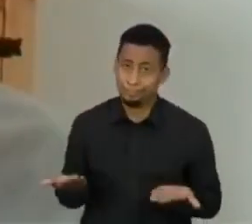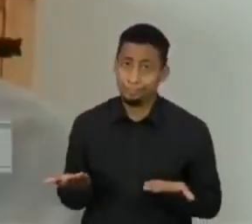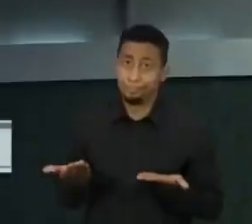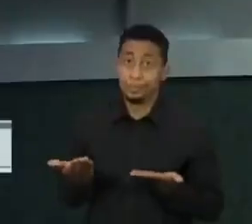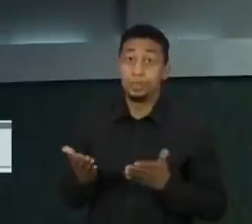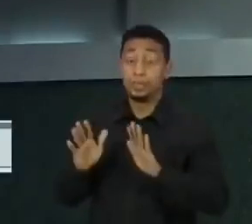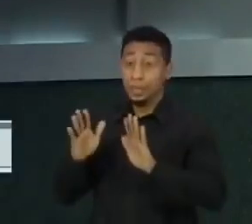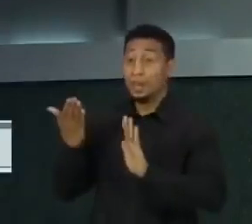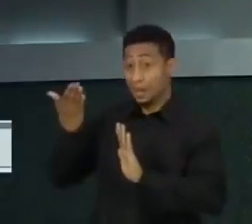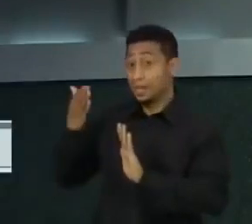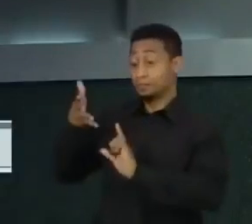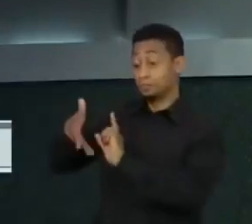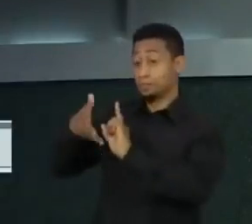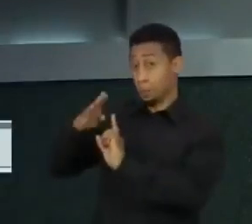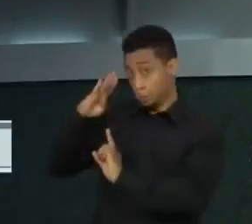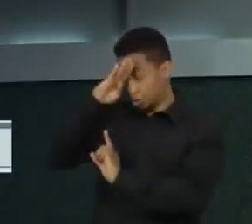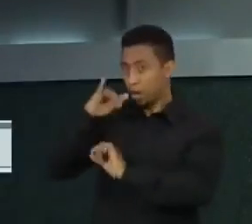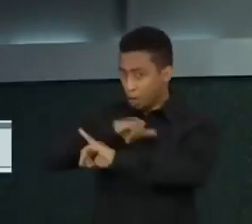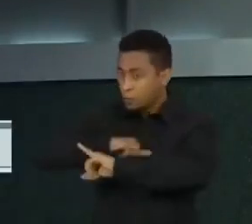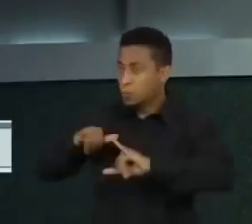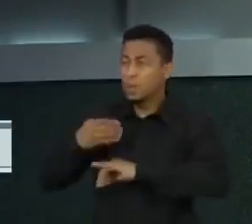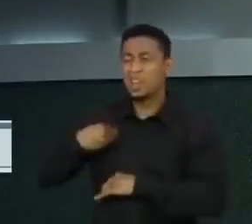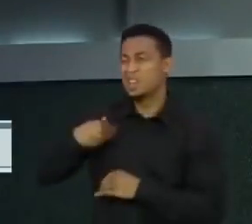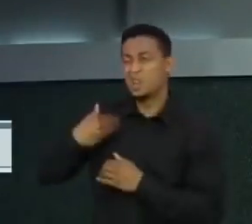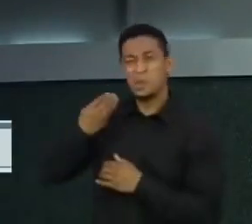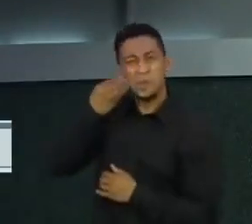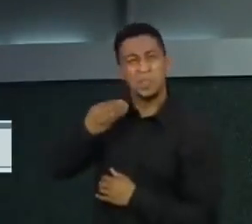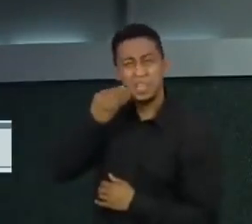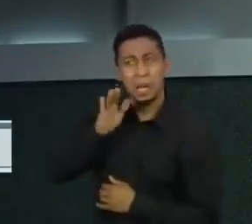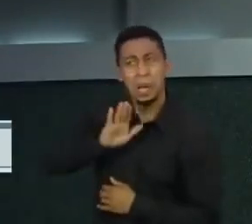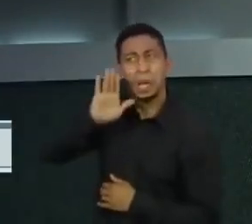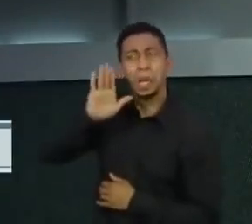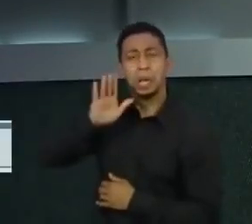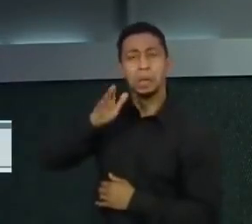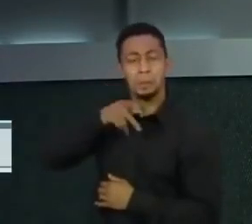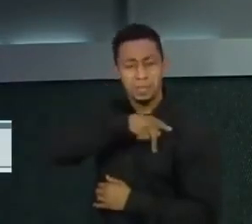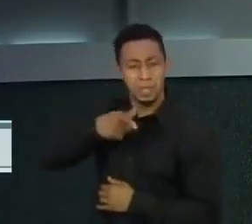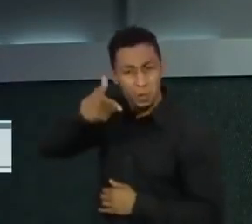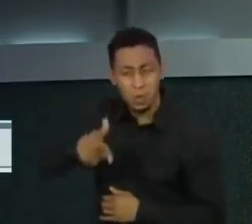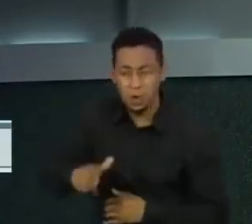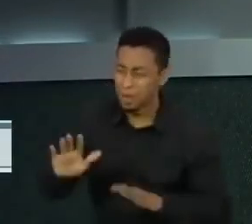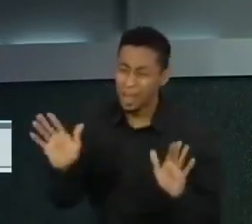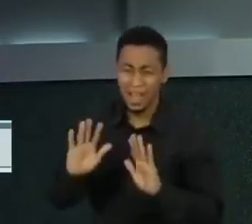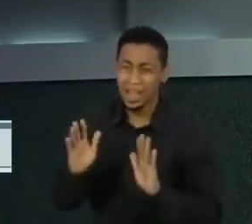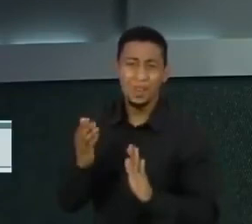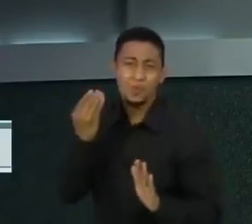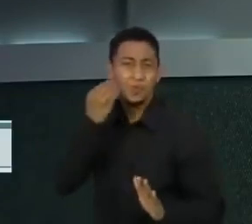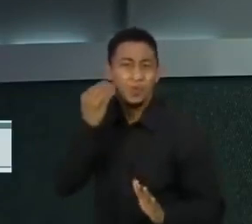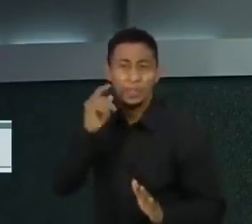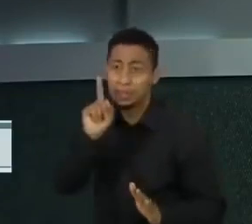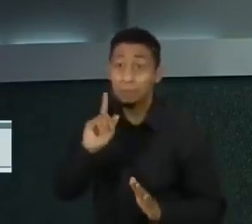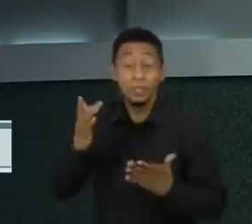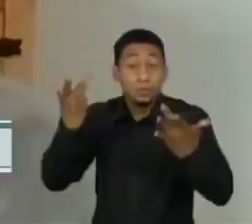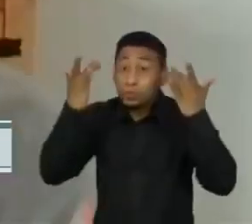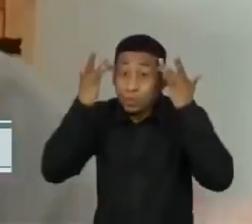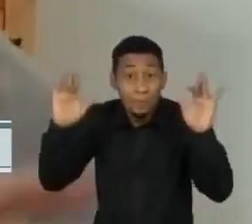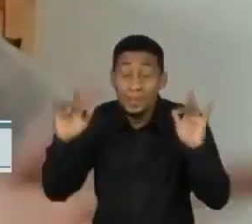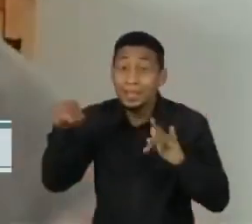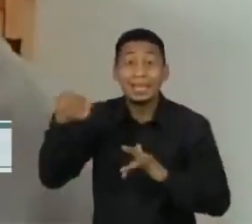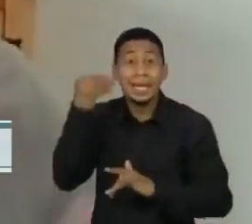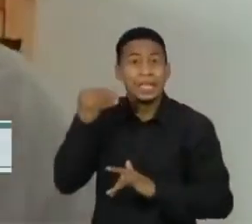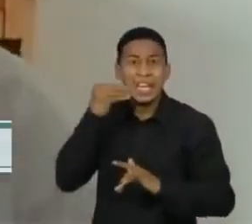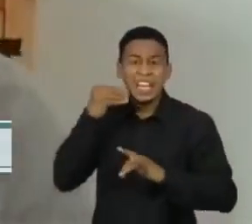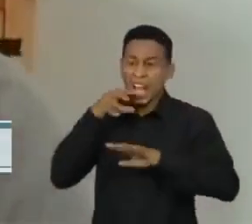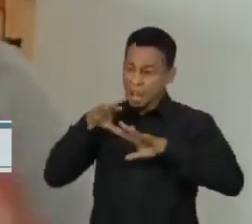em 2018 que nunca tentaria a reeleição, a gente não interpretou que, na verdade, ele tentaria se eternizar no poder, o que